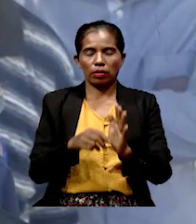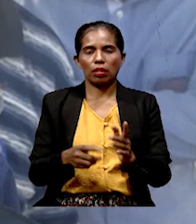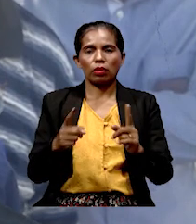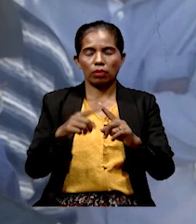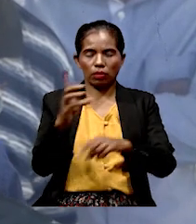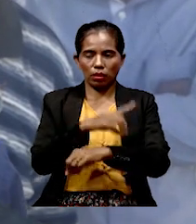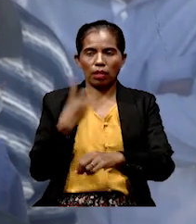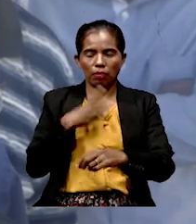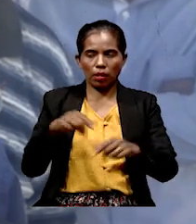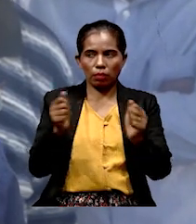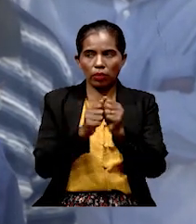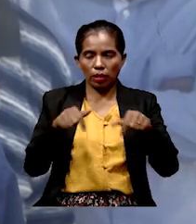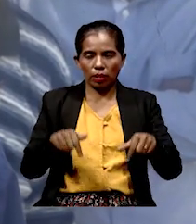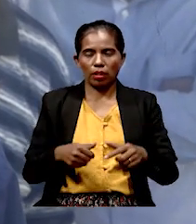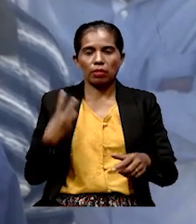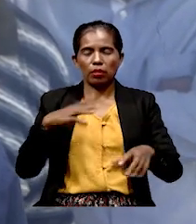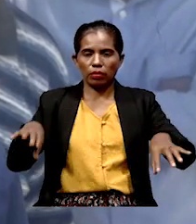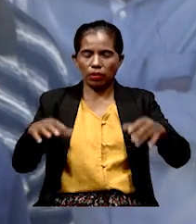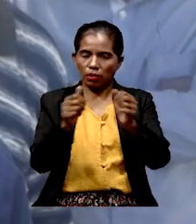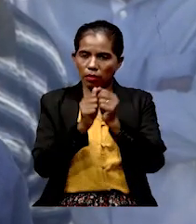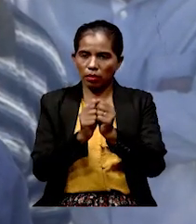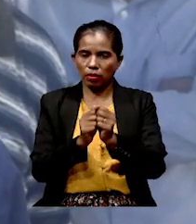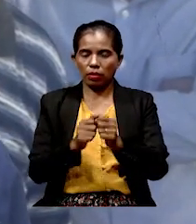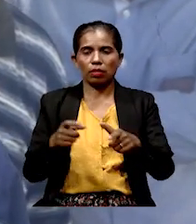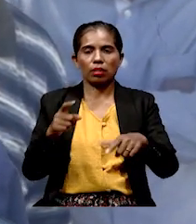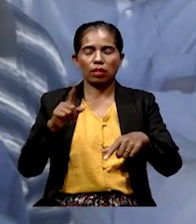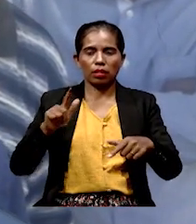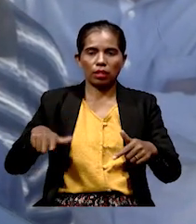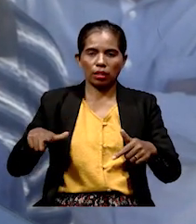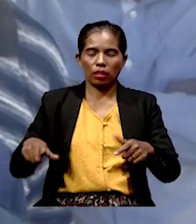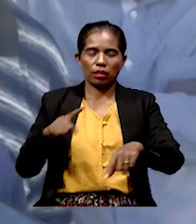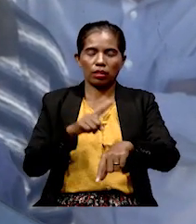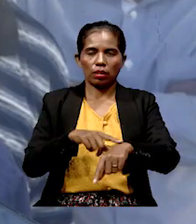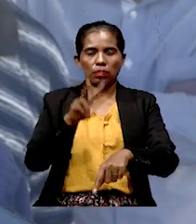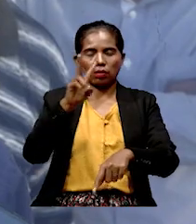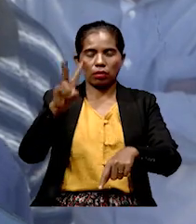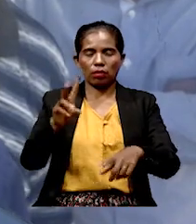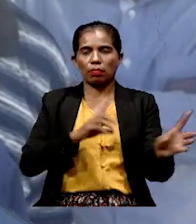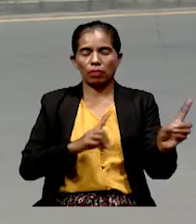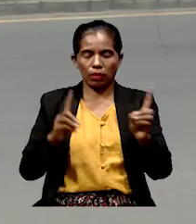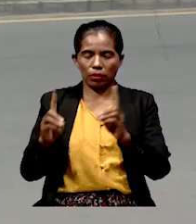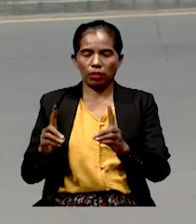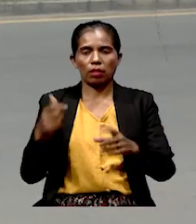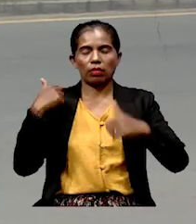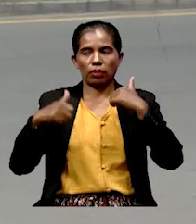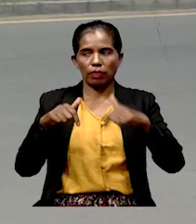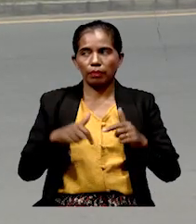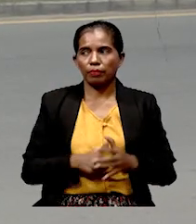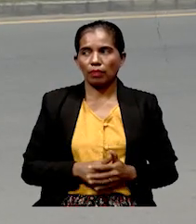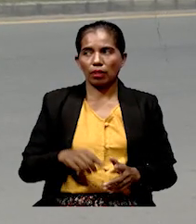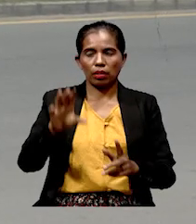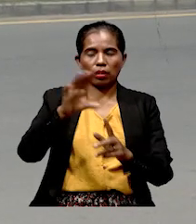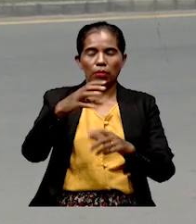I kami koordinona. I usir tuku ruas ni implementan apa ide ni. Tiada jenis. Komandante